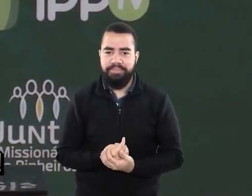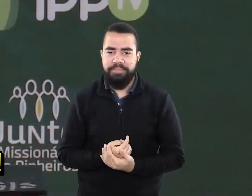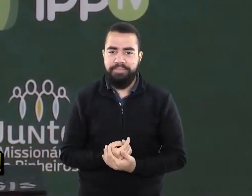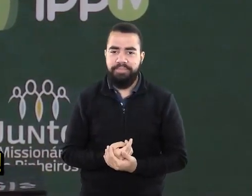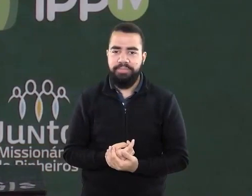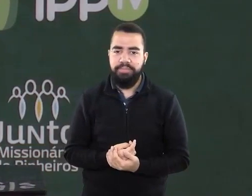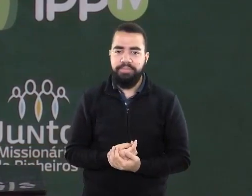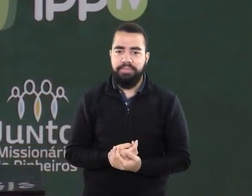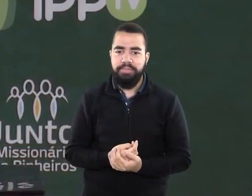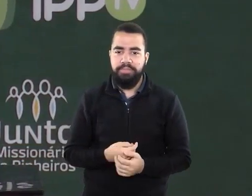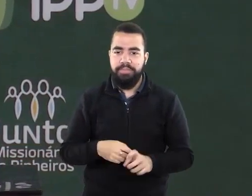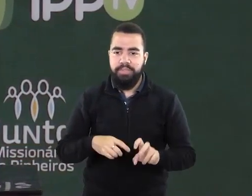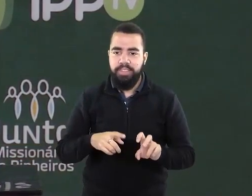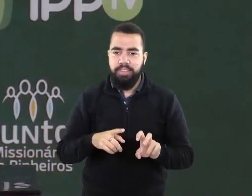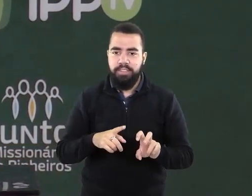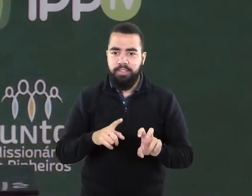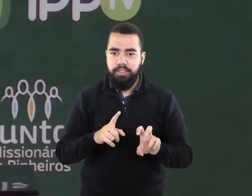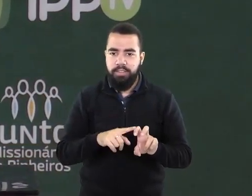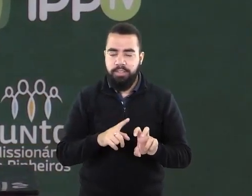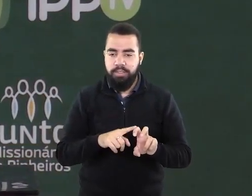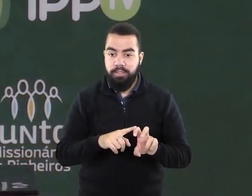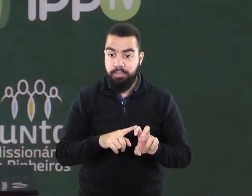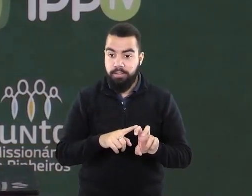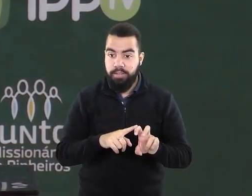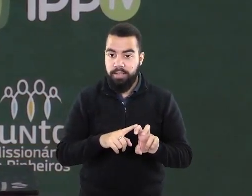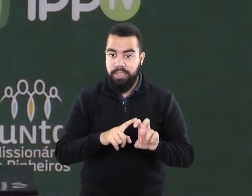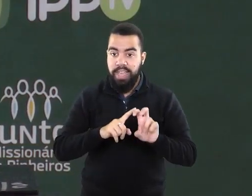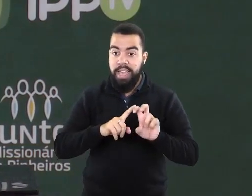incondicional. Não é incondicional.